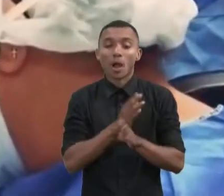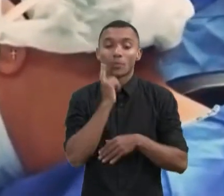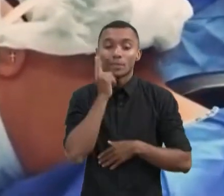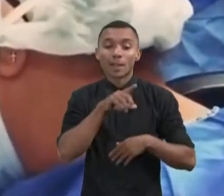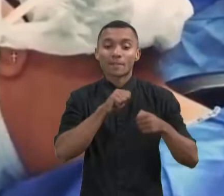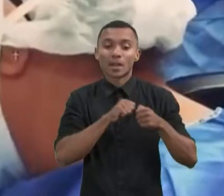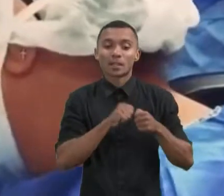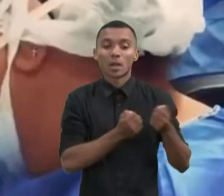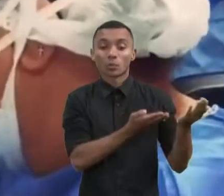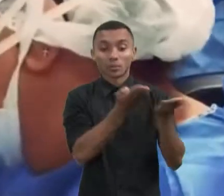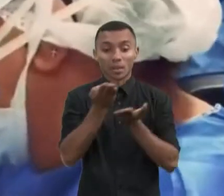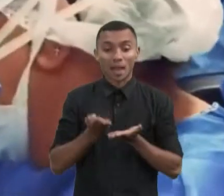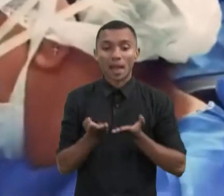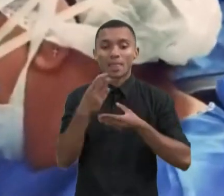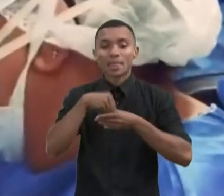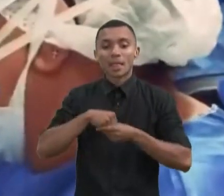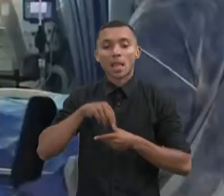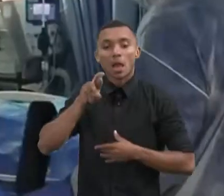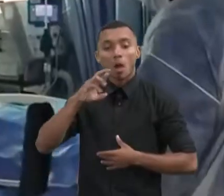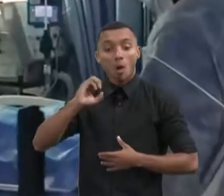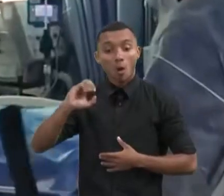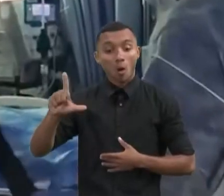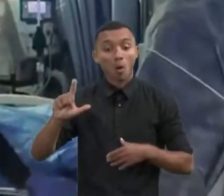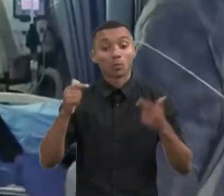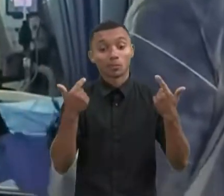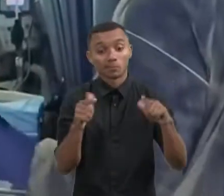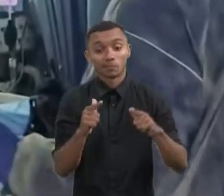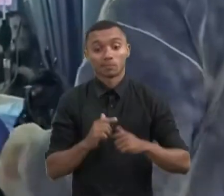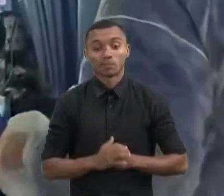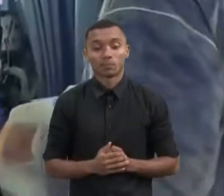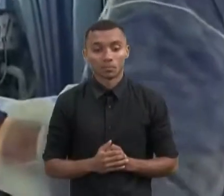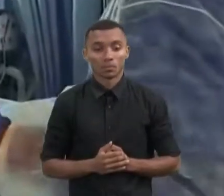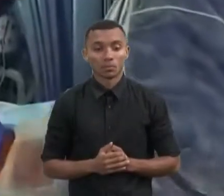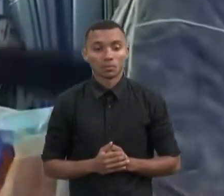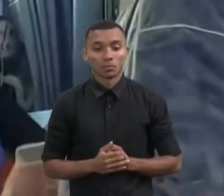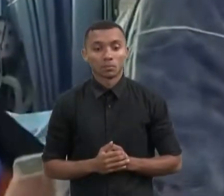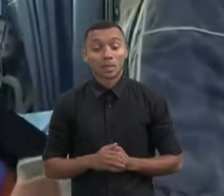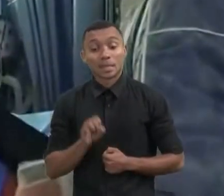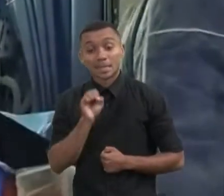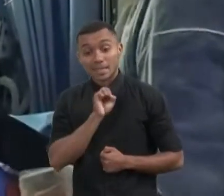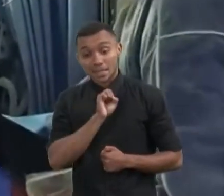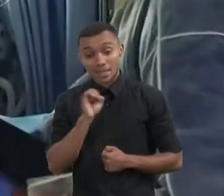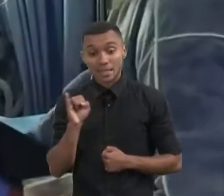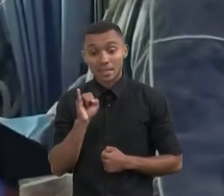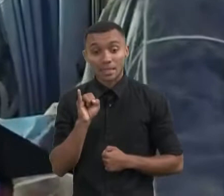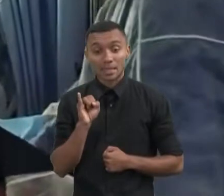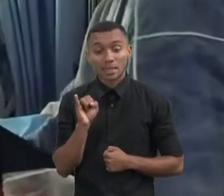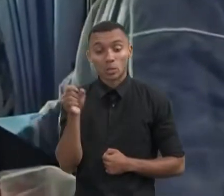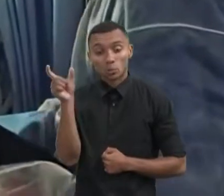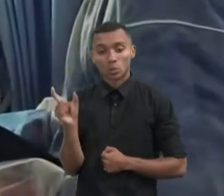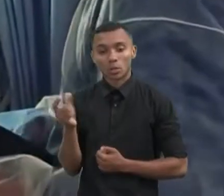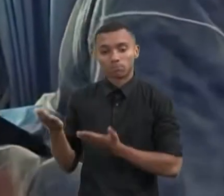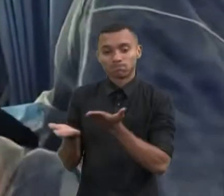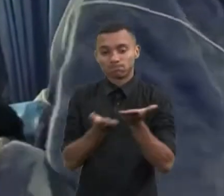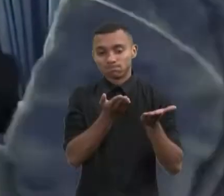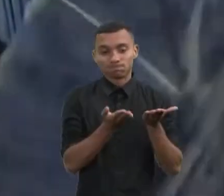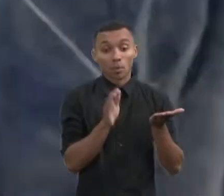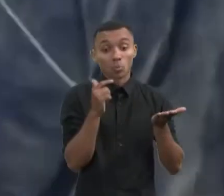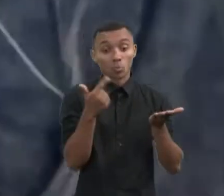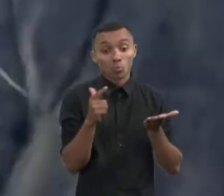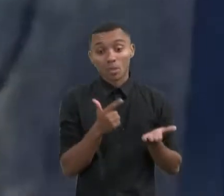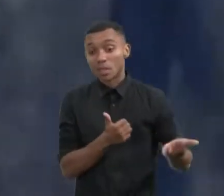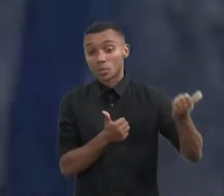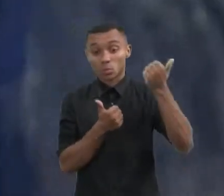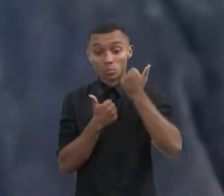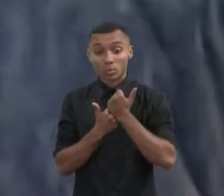de tratamentos que não constem no rol. Outra exceção é que, não havendo substituto terapêutico ou esgotados